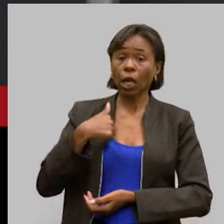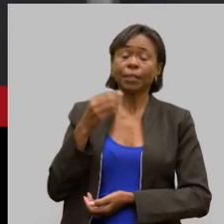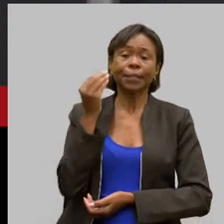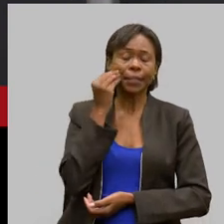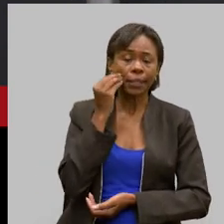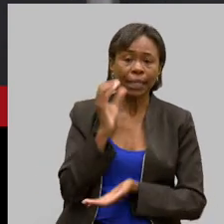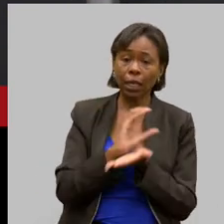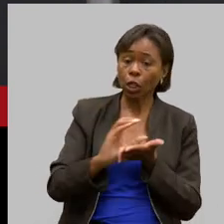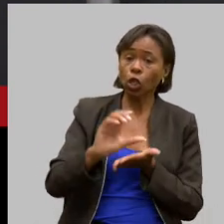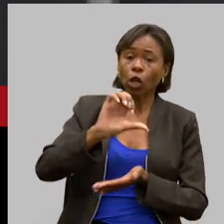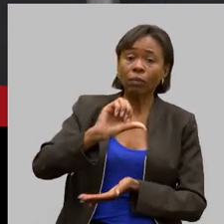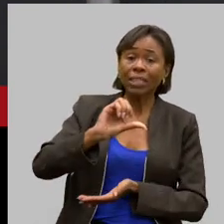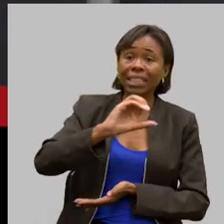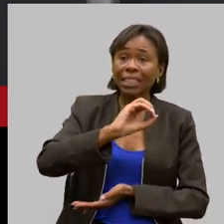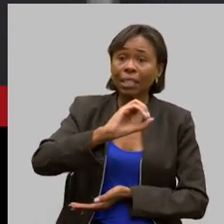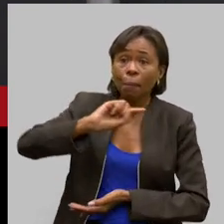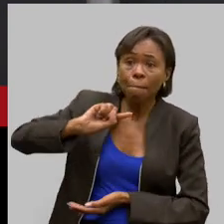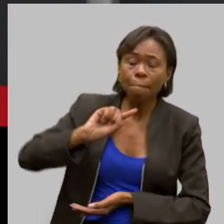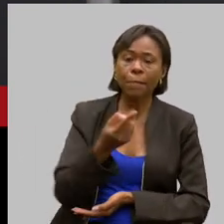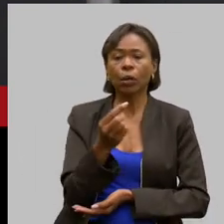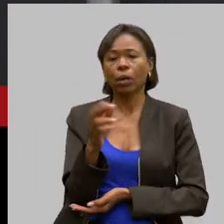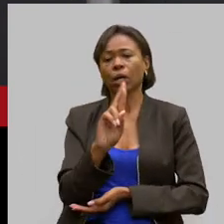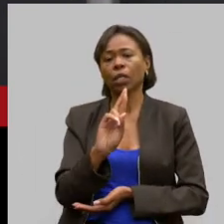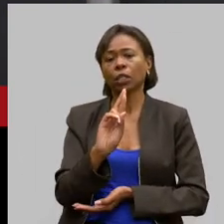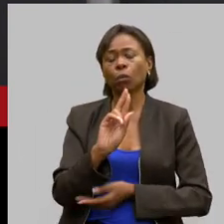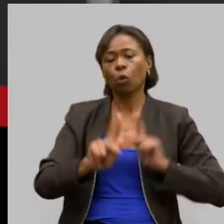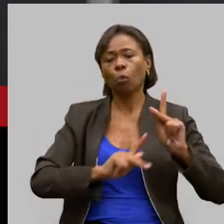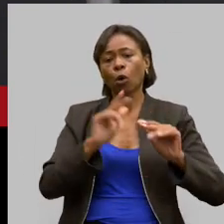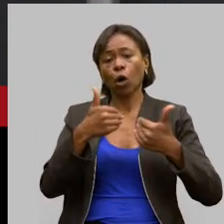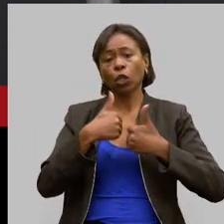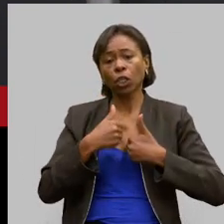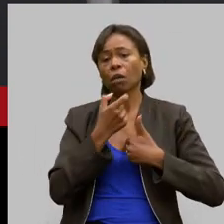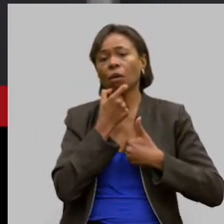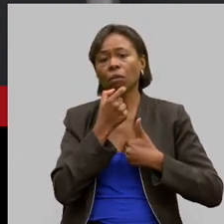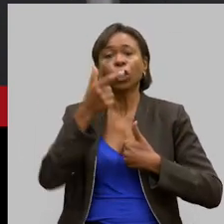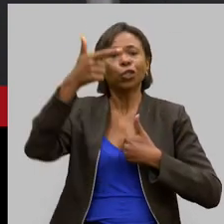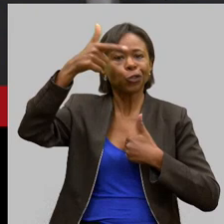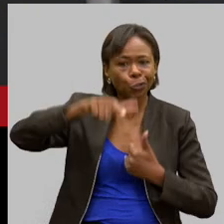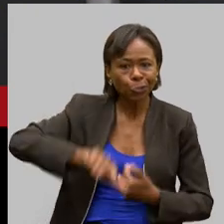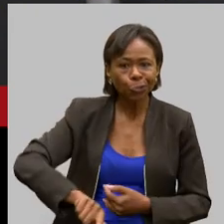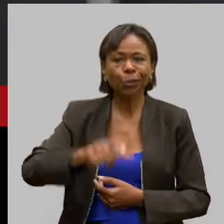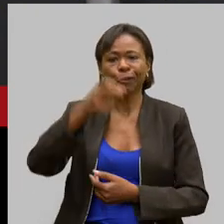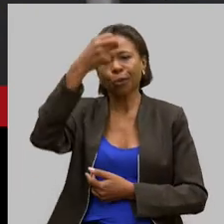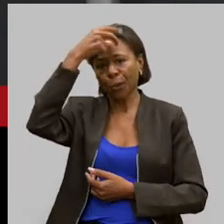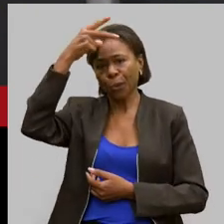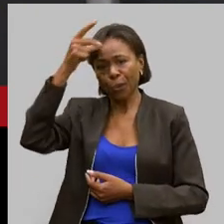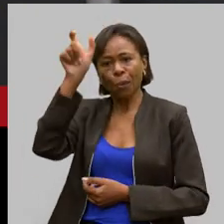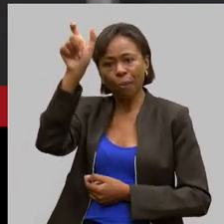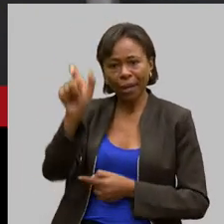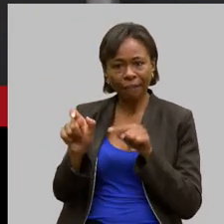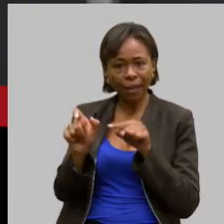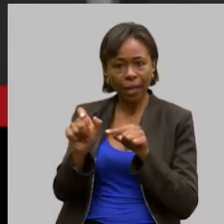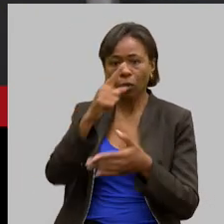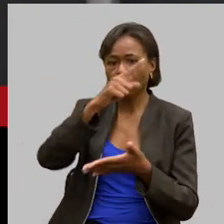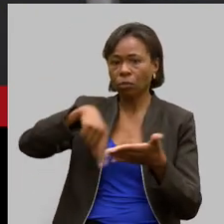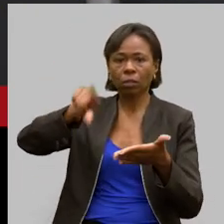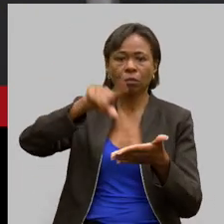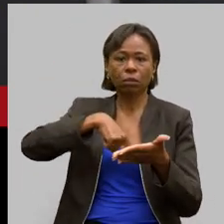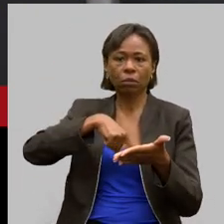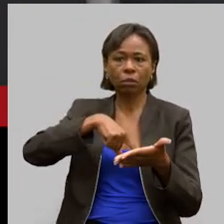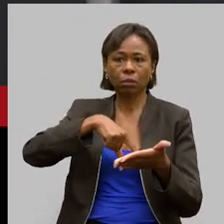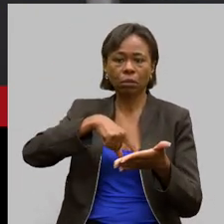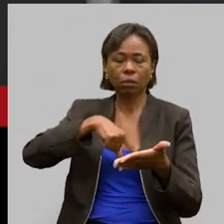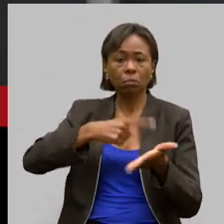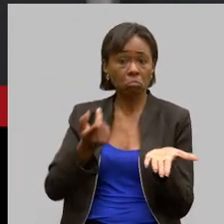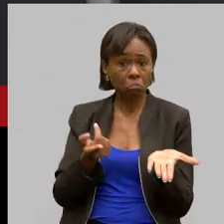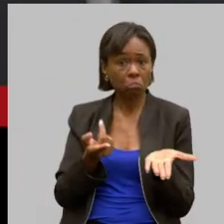para promoção de políticas públicas paraa população autista de Nova Lima e novamente o prefeito vetou Isso mostra que Nova Lima é